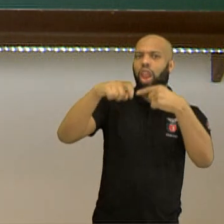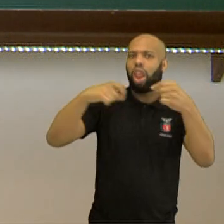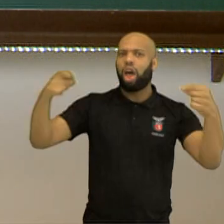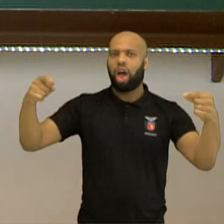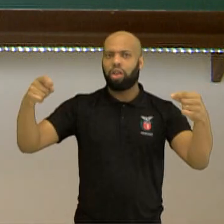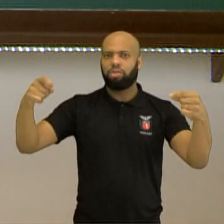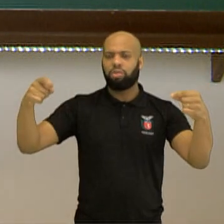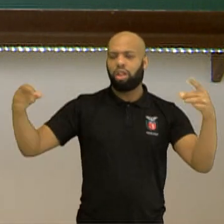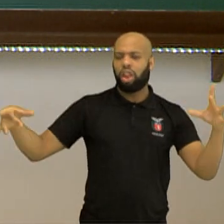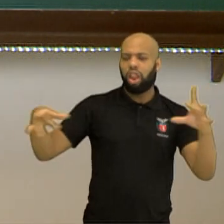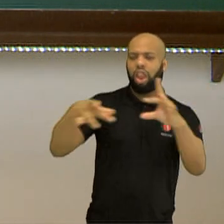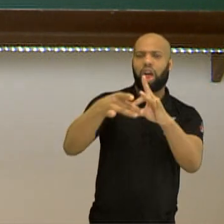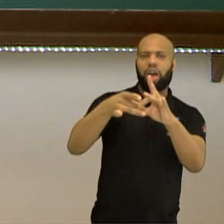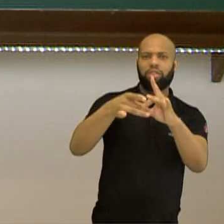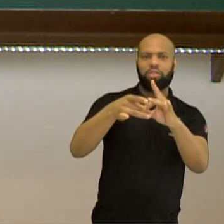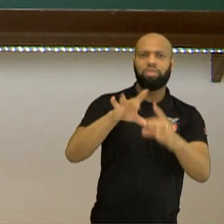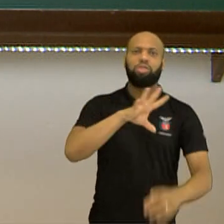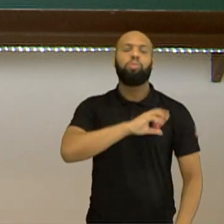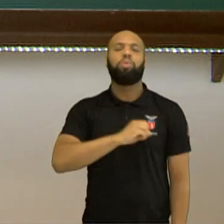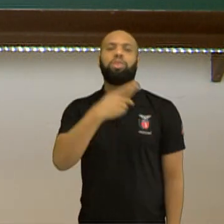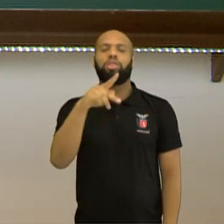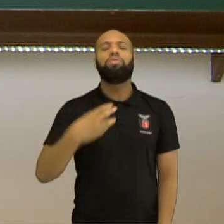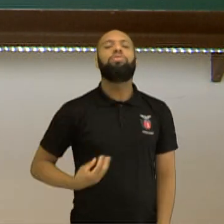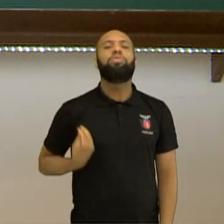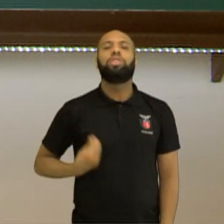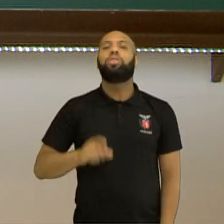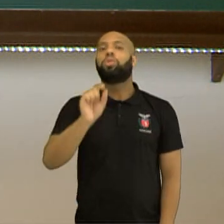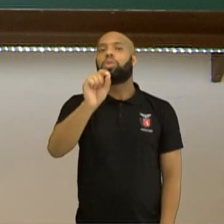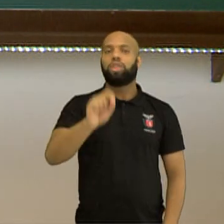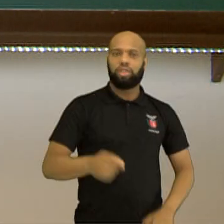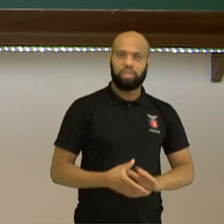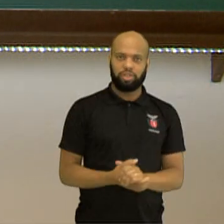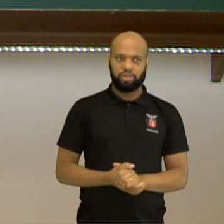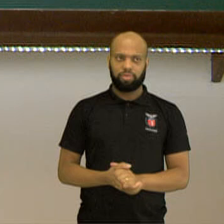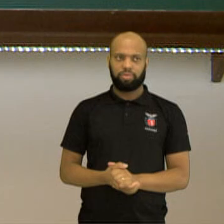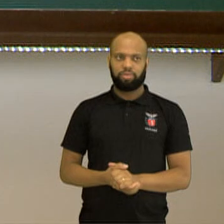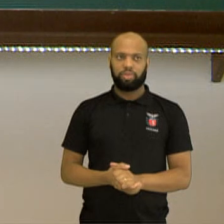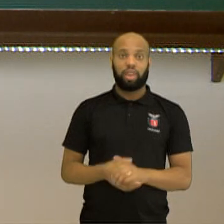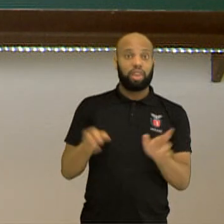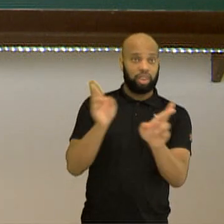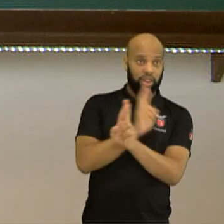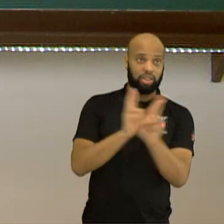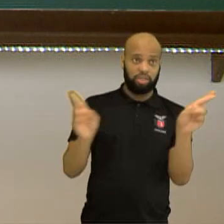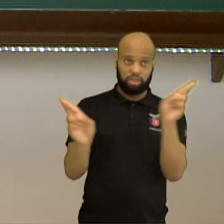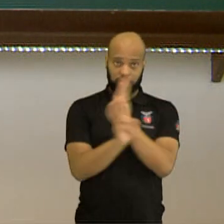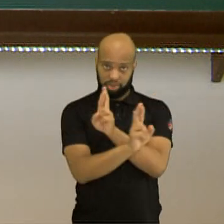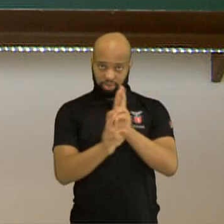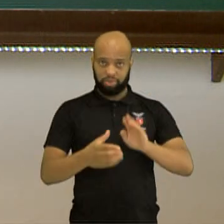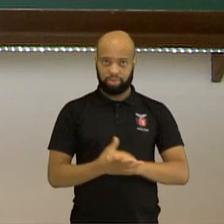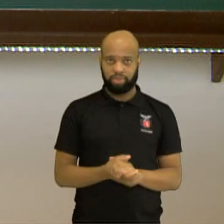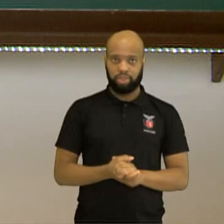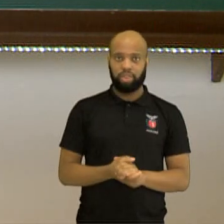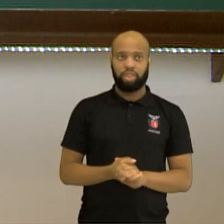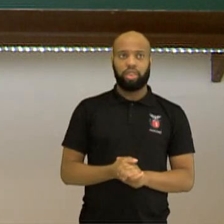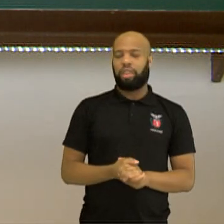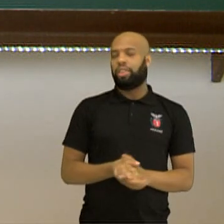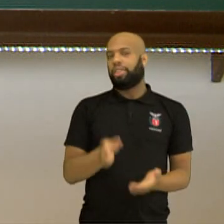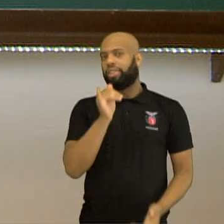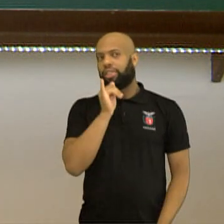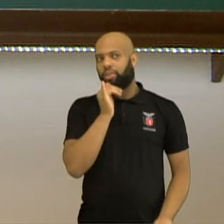que cria laço de amor em nossa vida? Será algum relacionamento? Seja